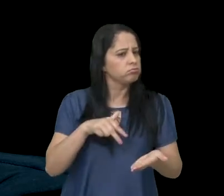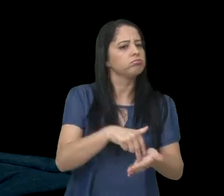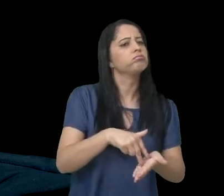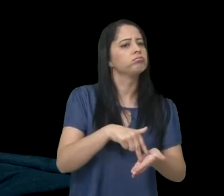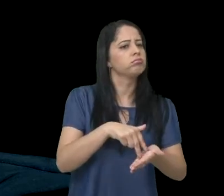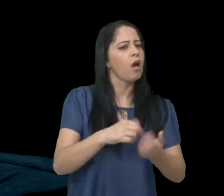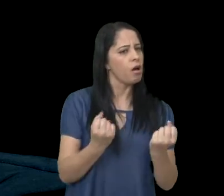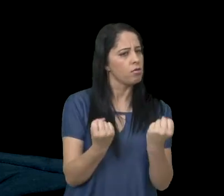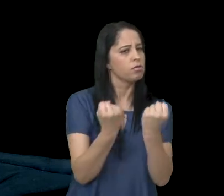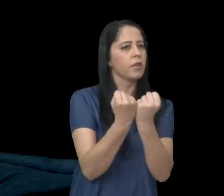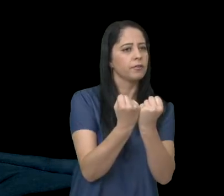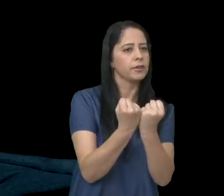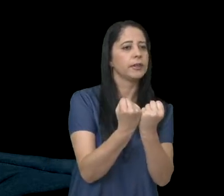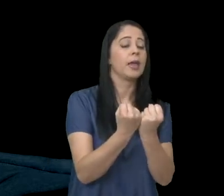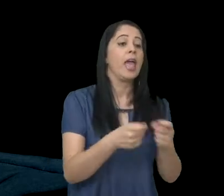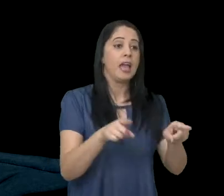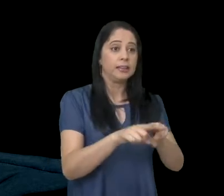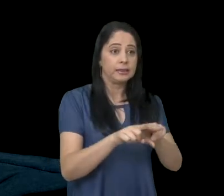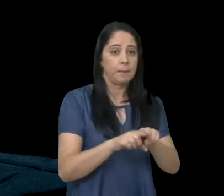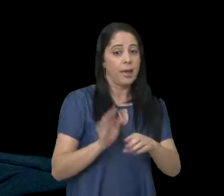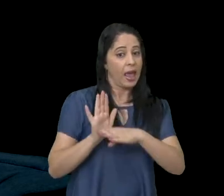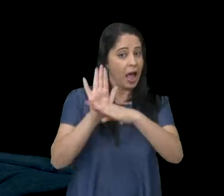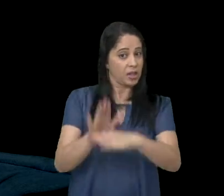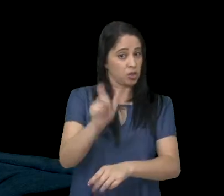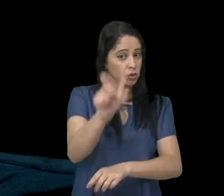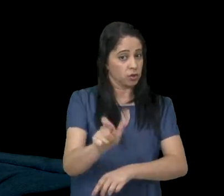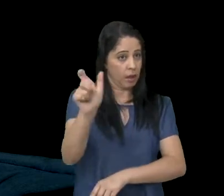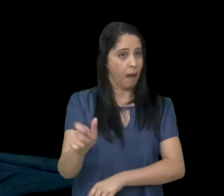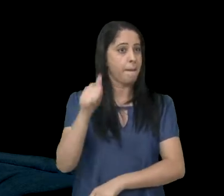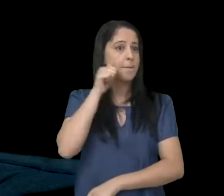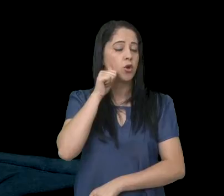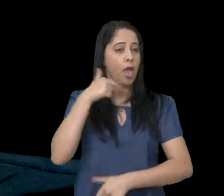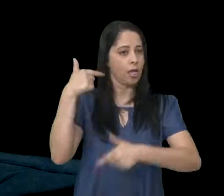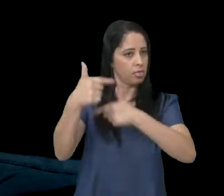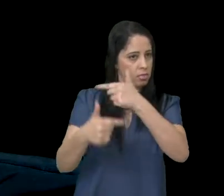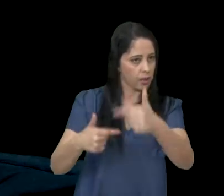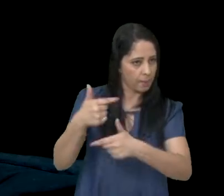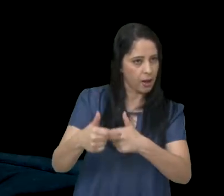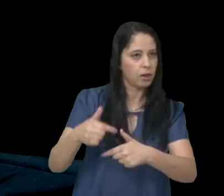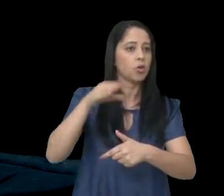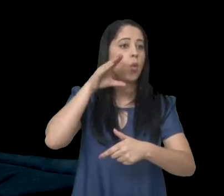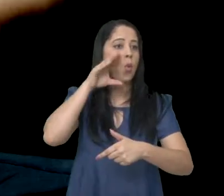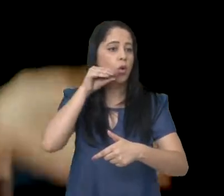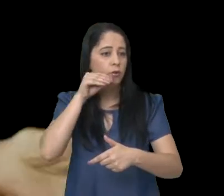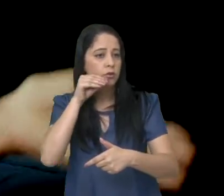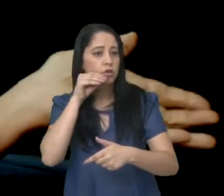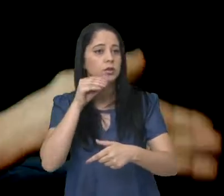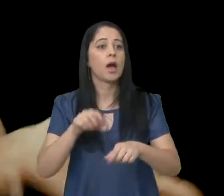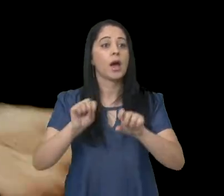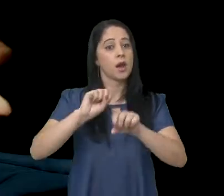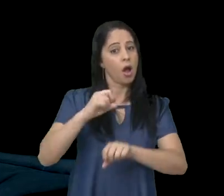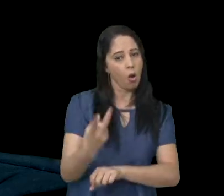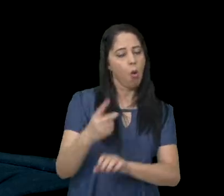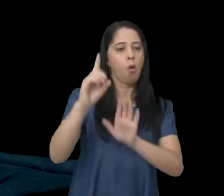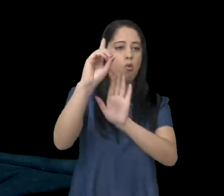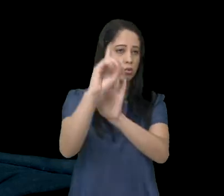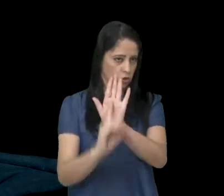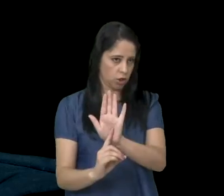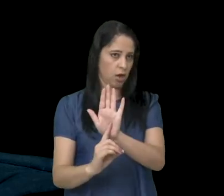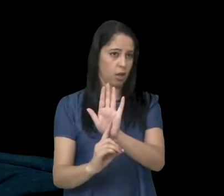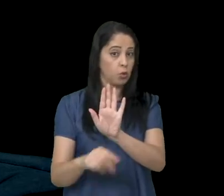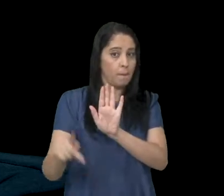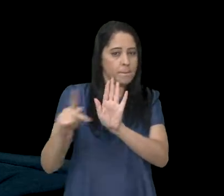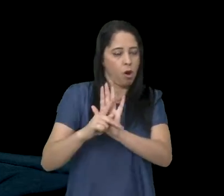afirmativamente, ou do ponto de vista das trabalhadoras, ou do ponto de vista dos direitos, que eu acho